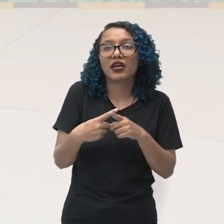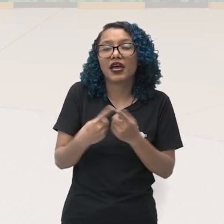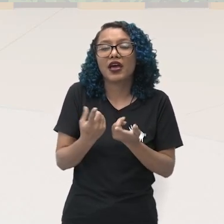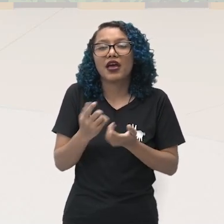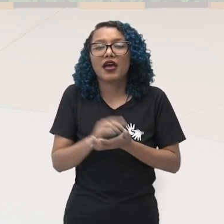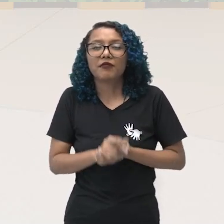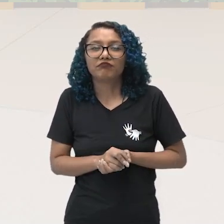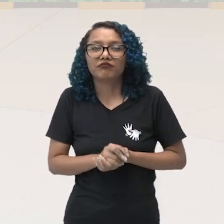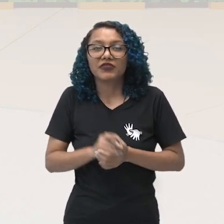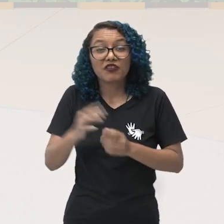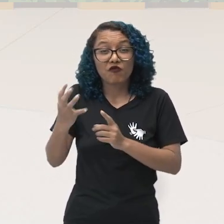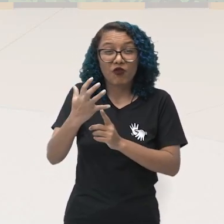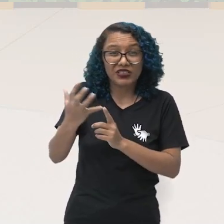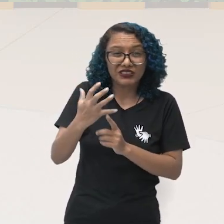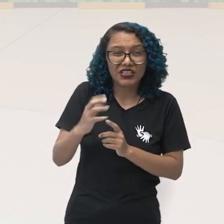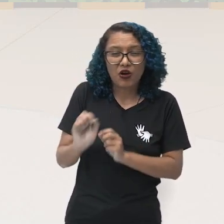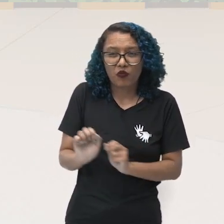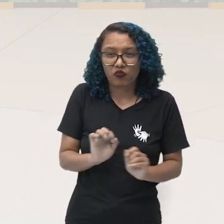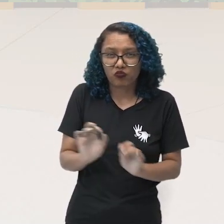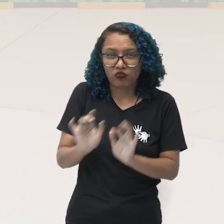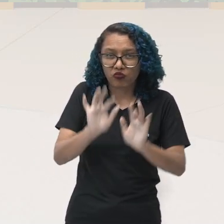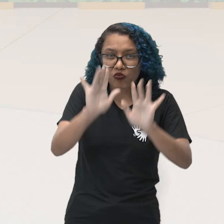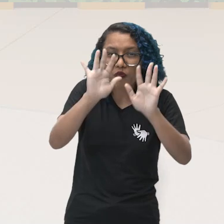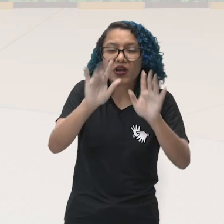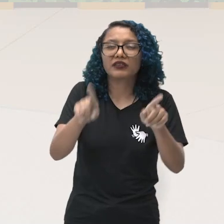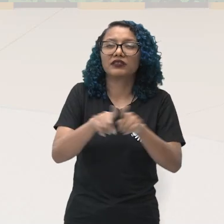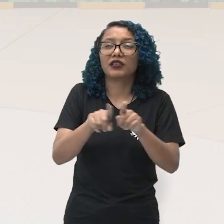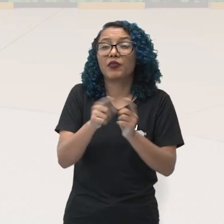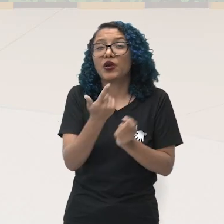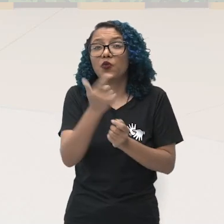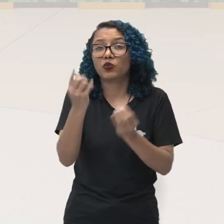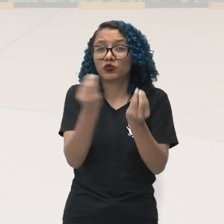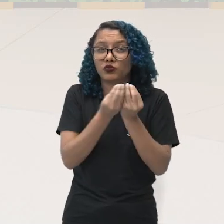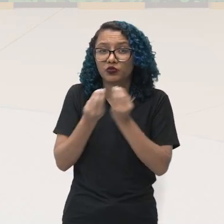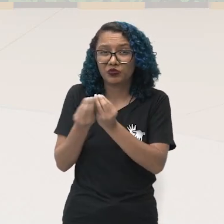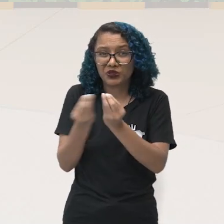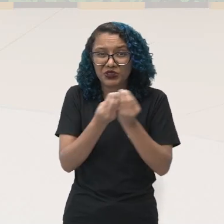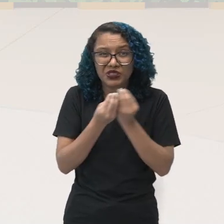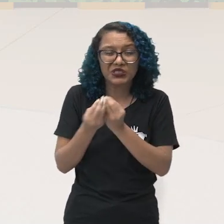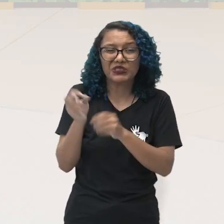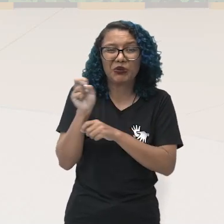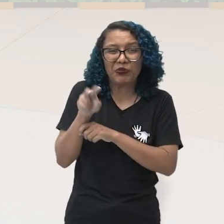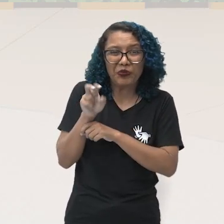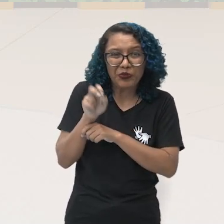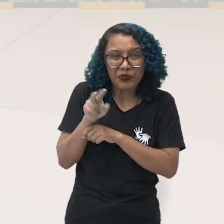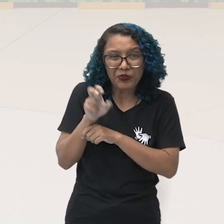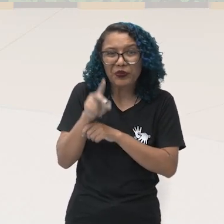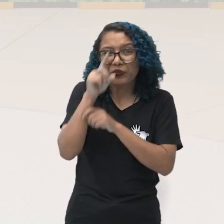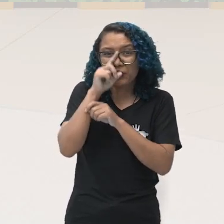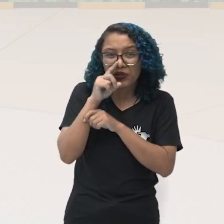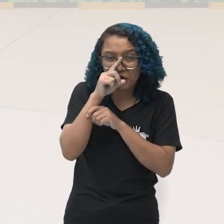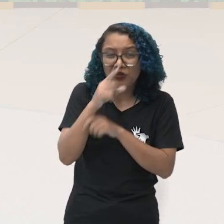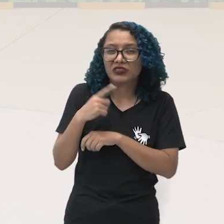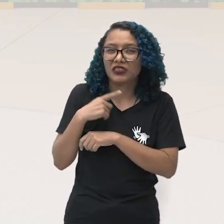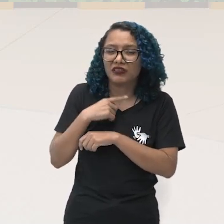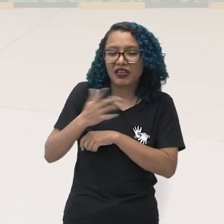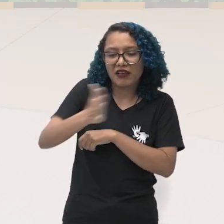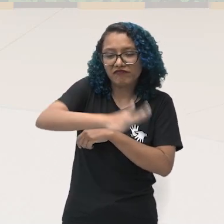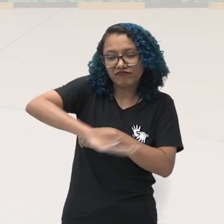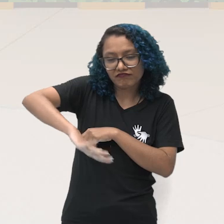não só pela fumaça, mas também por essas substâncias tóxicas que estão no ambiente. Quando a gente fala